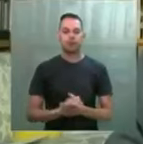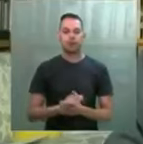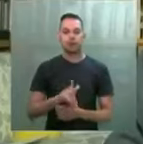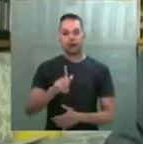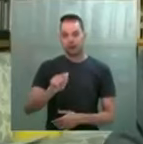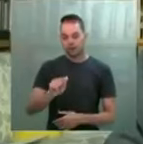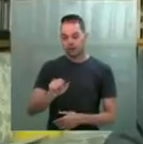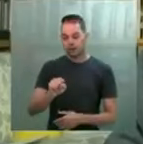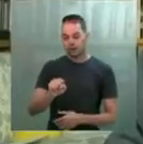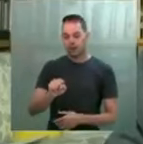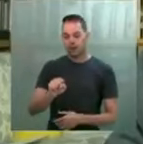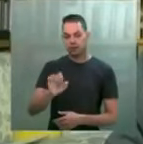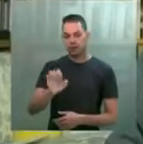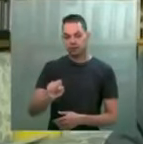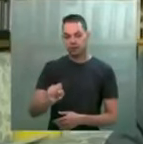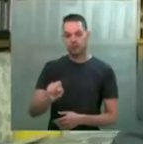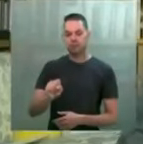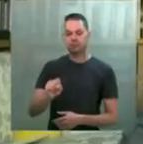gases